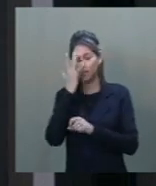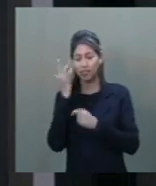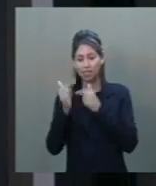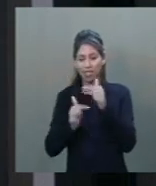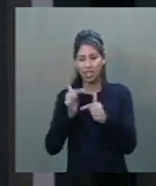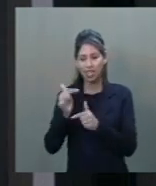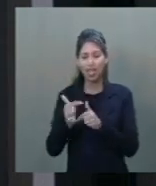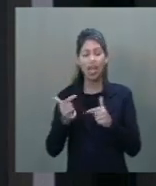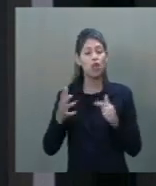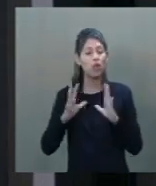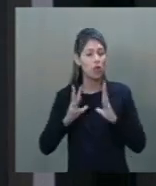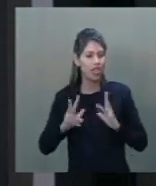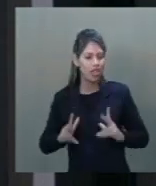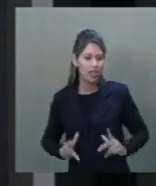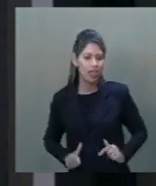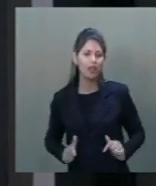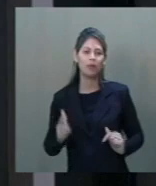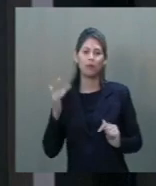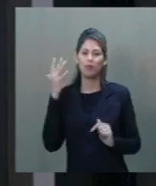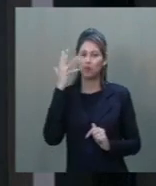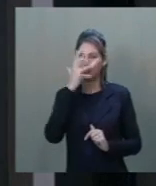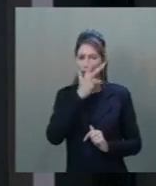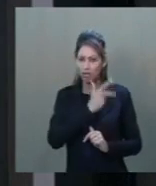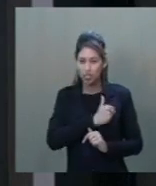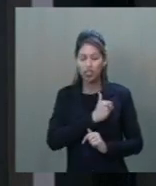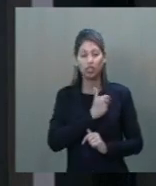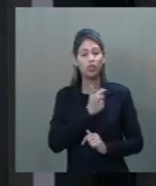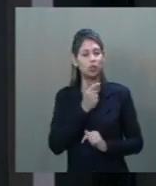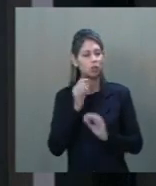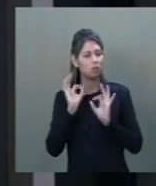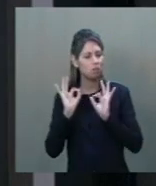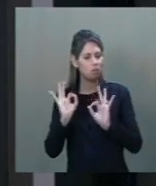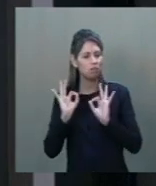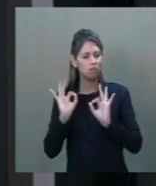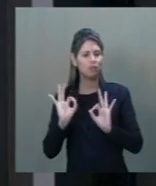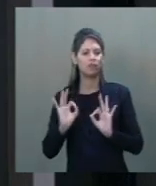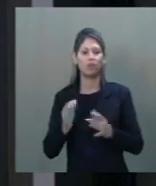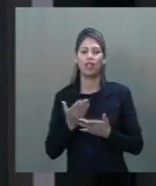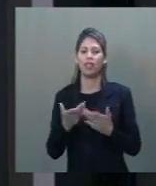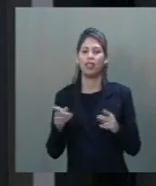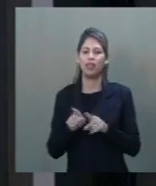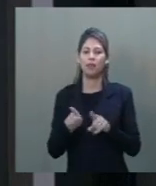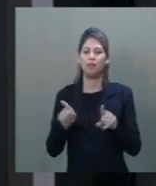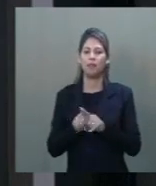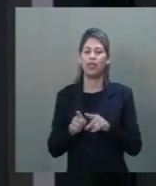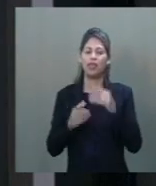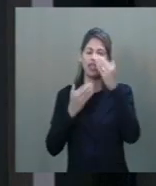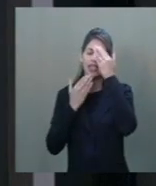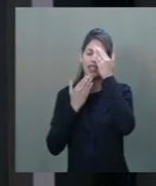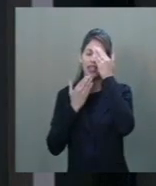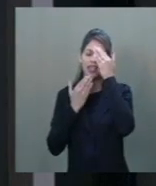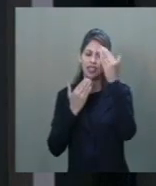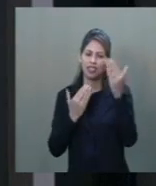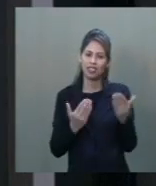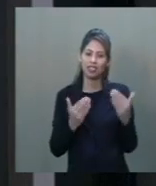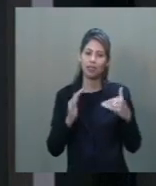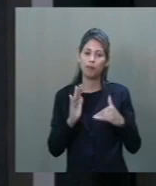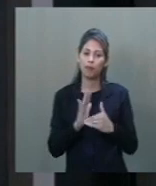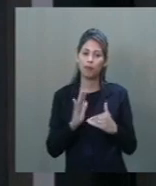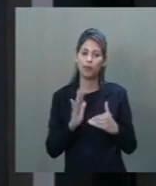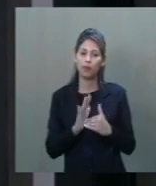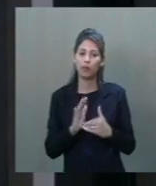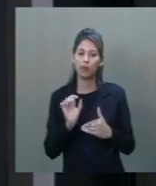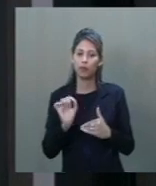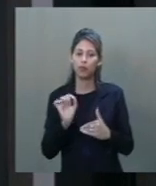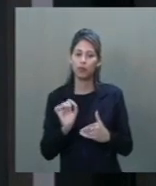Muito obrigada a todos vocês. Quero ainda, por último, senhor presidente, se me permite,